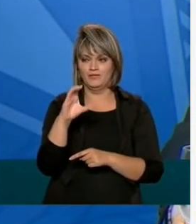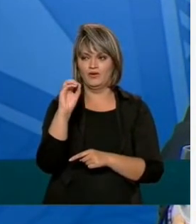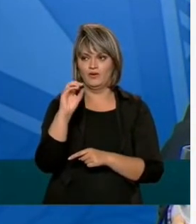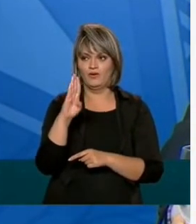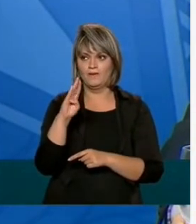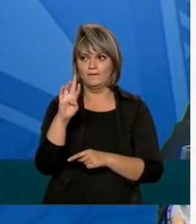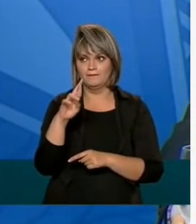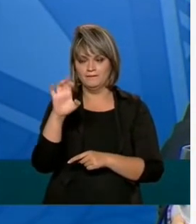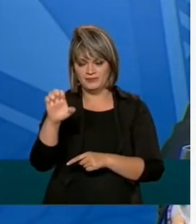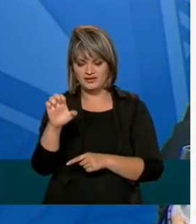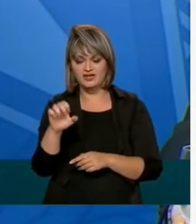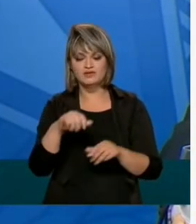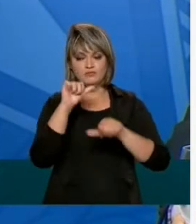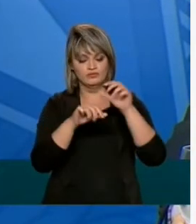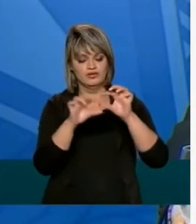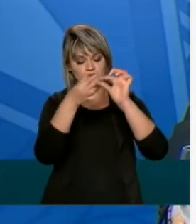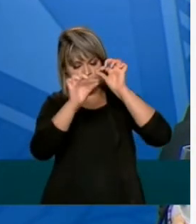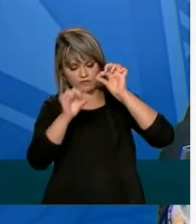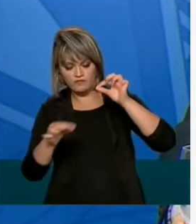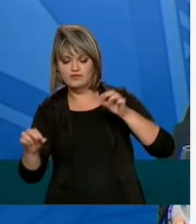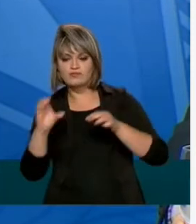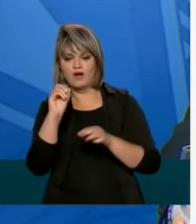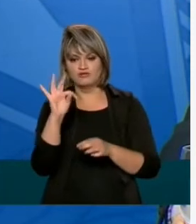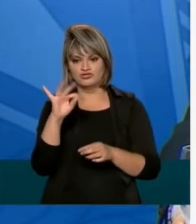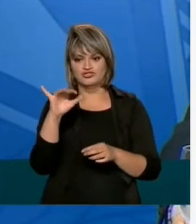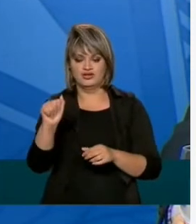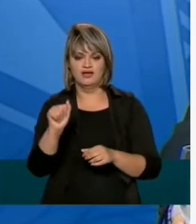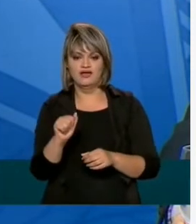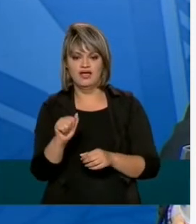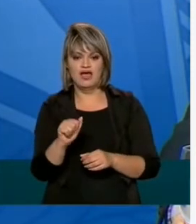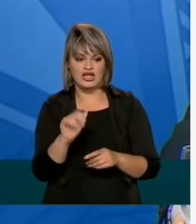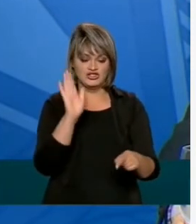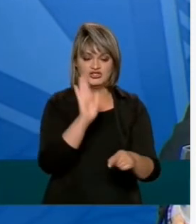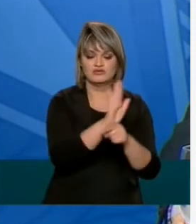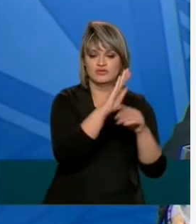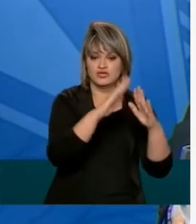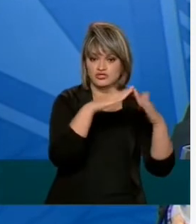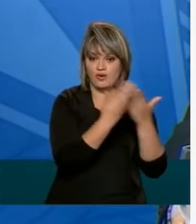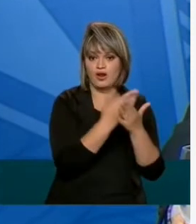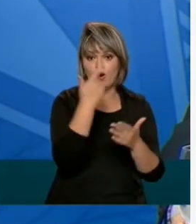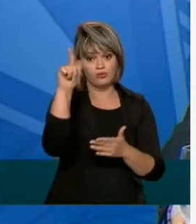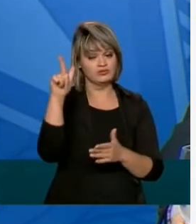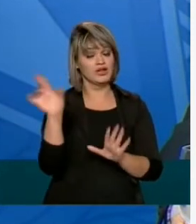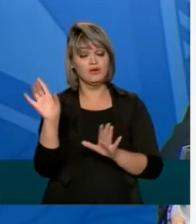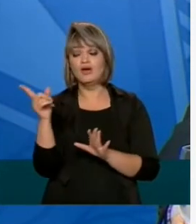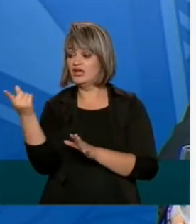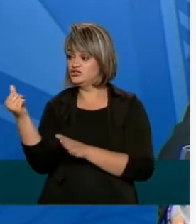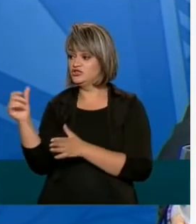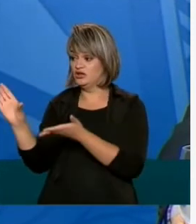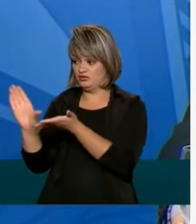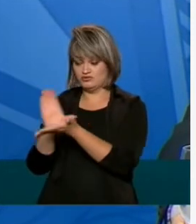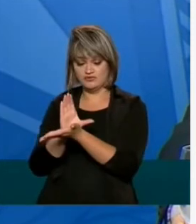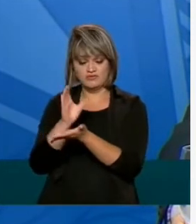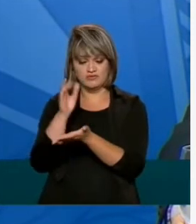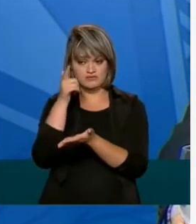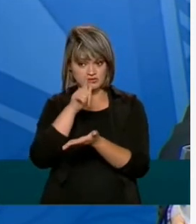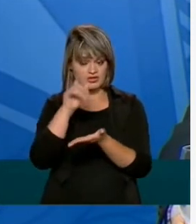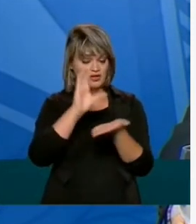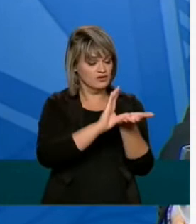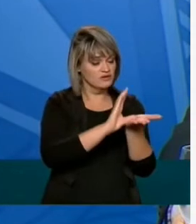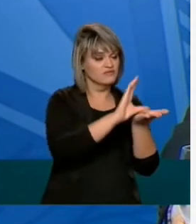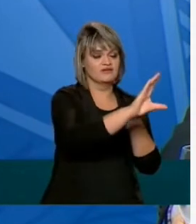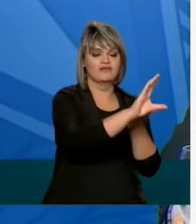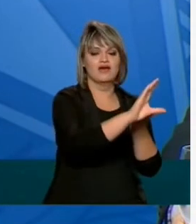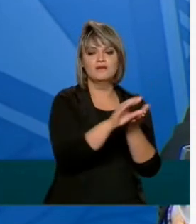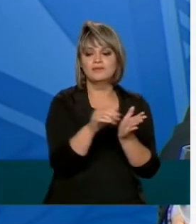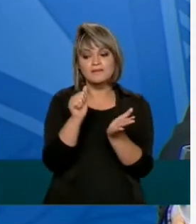que atendeu nenhuma escola a mais. Apenas foi um dinheiro a mais que nós teremos, né, que vai ficar carimbado para qualquer